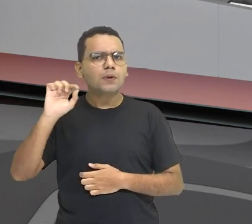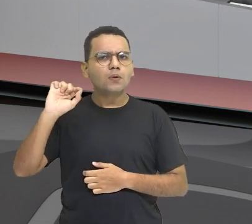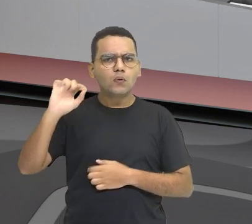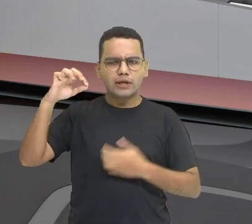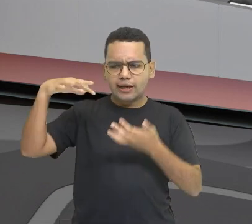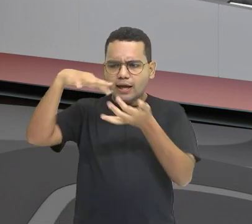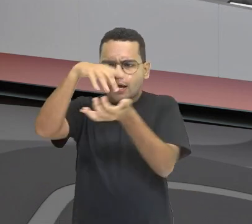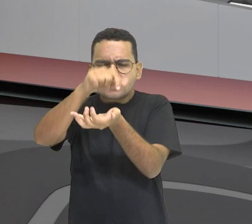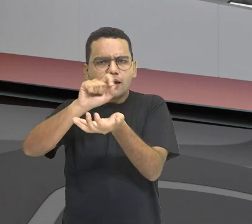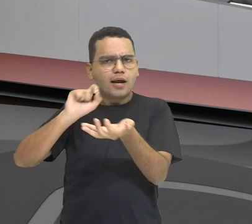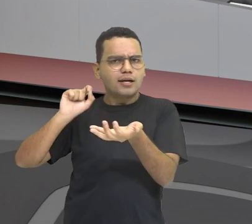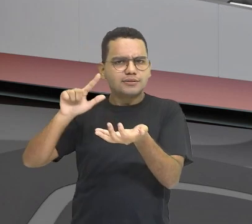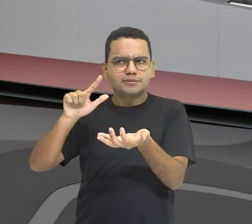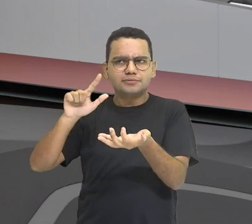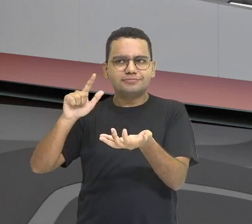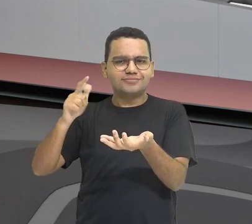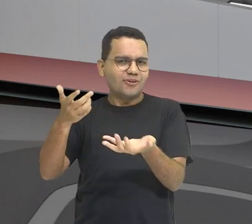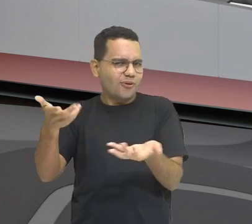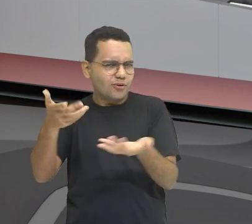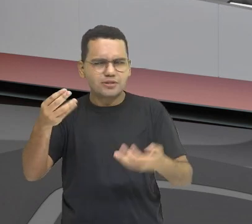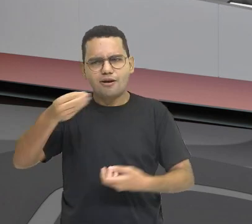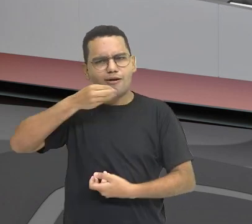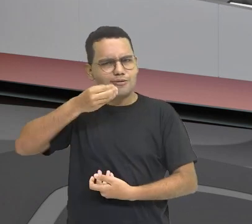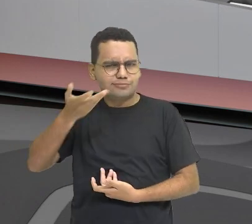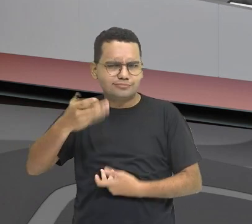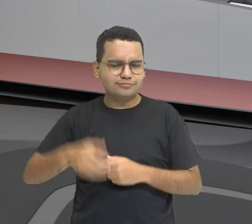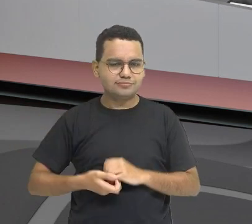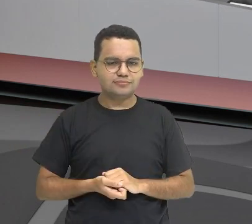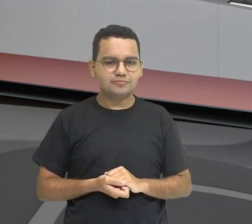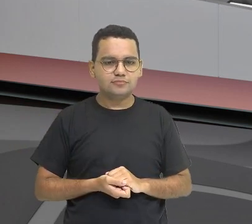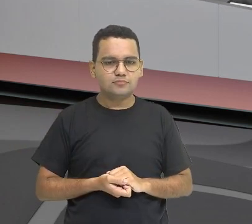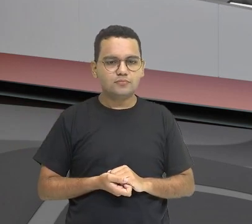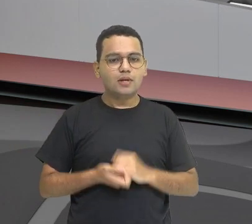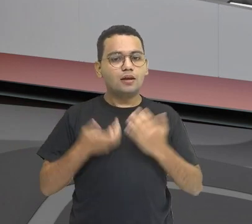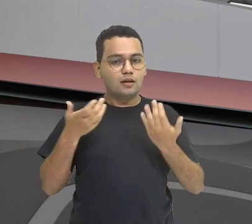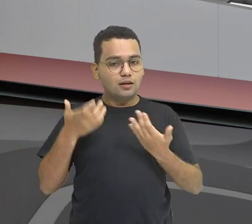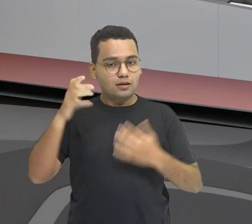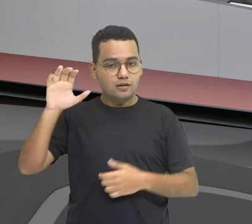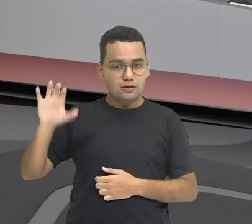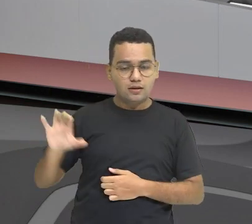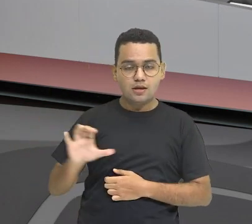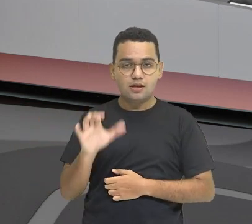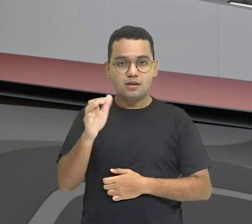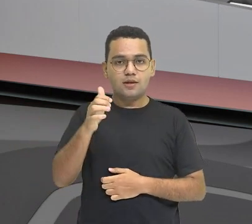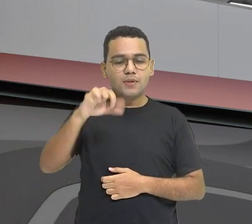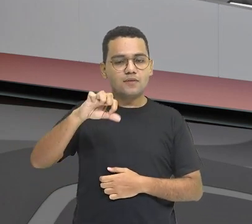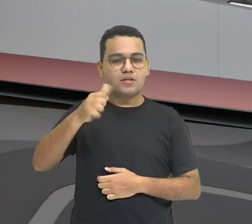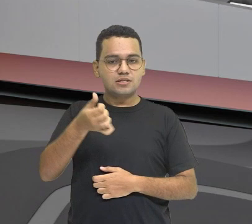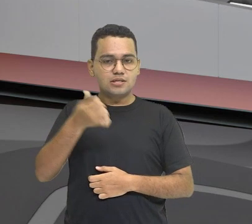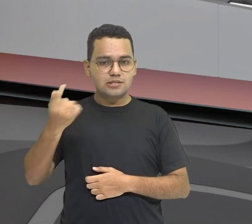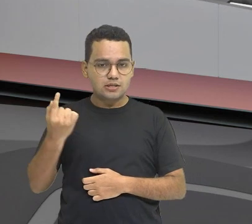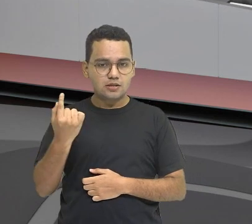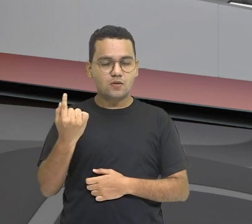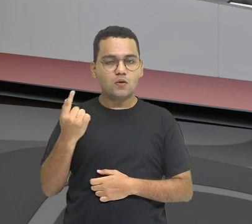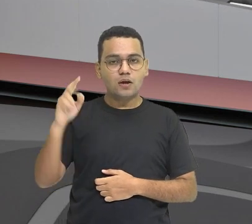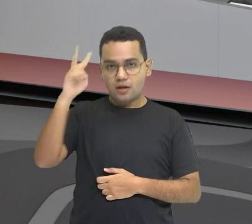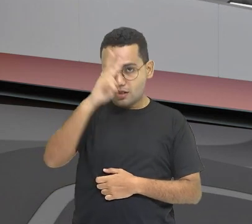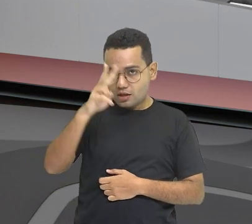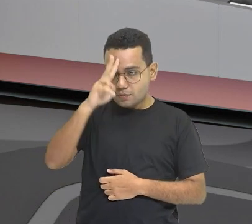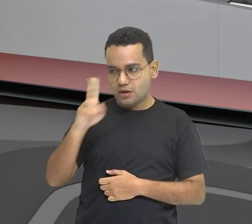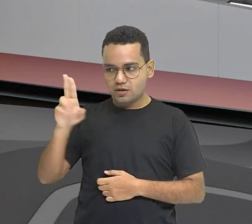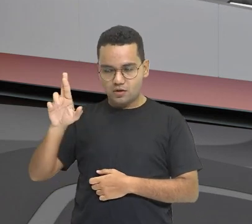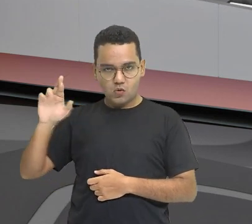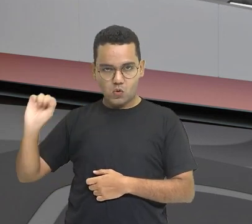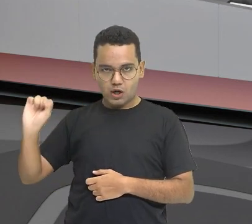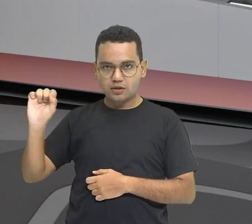né? Hoje parece tão óbvio. A gente tem também os Estados Unidos em 1961, mesmo ano que a União